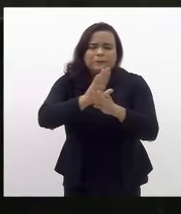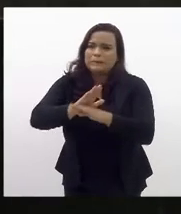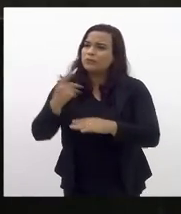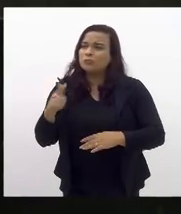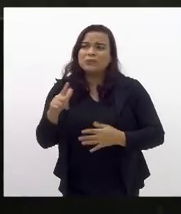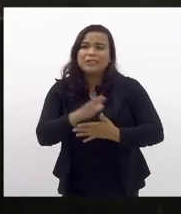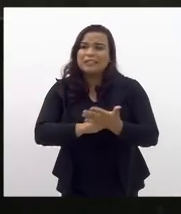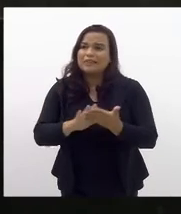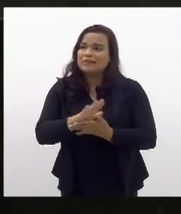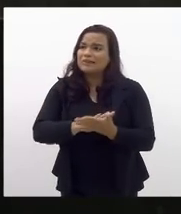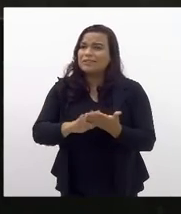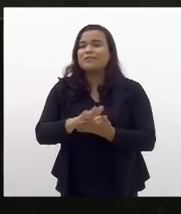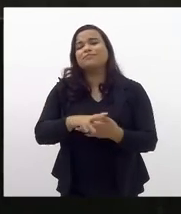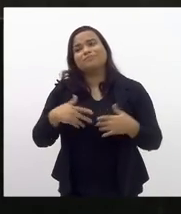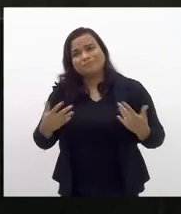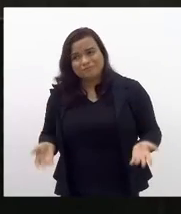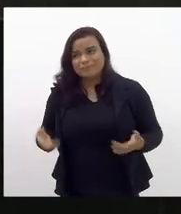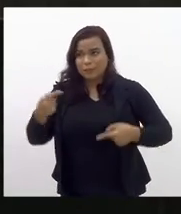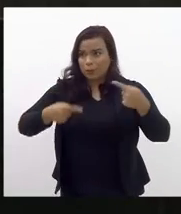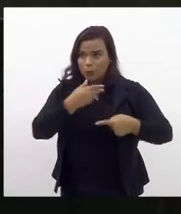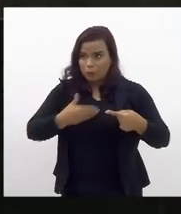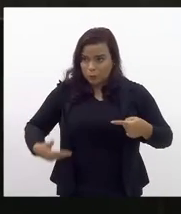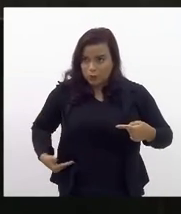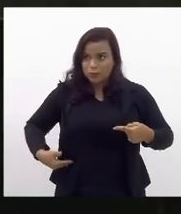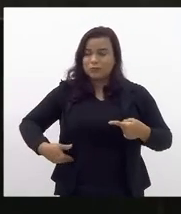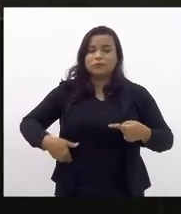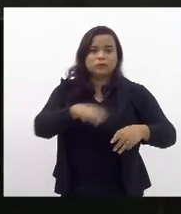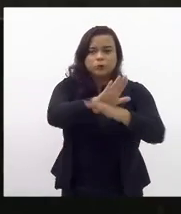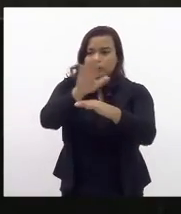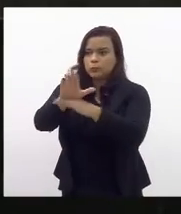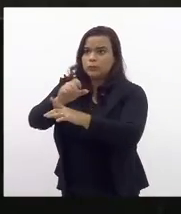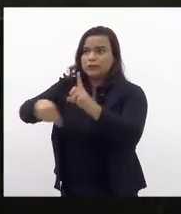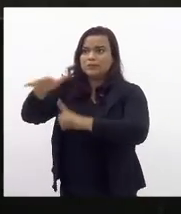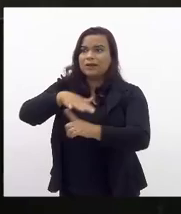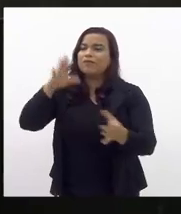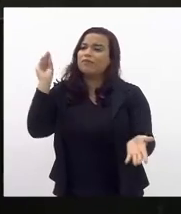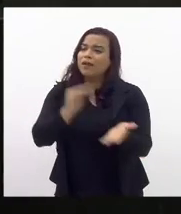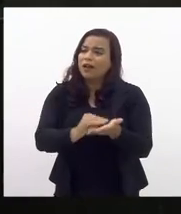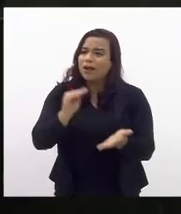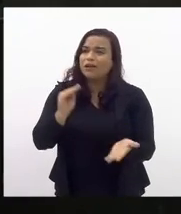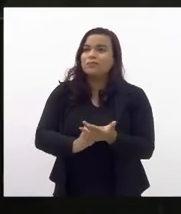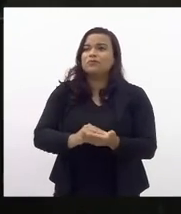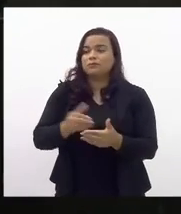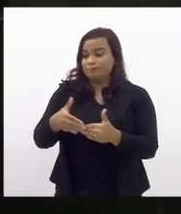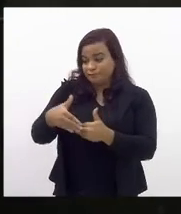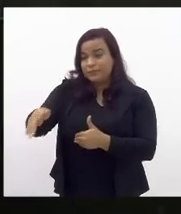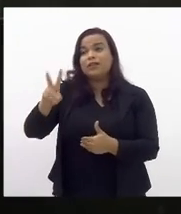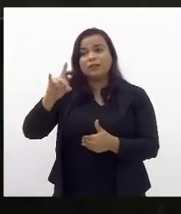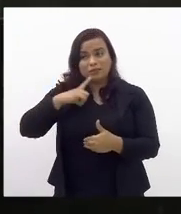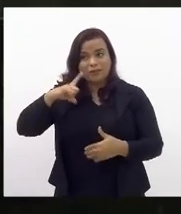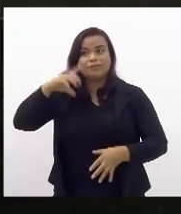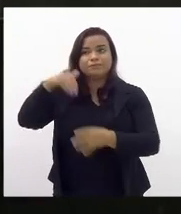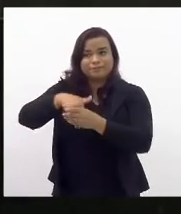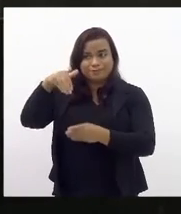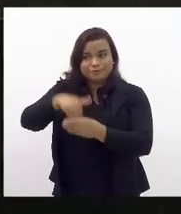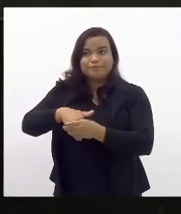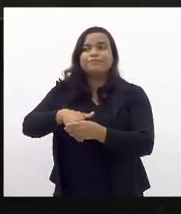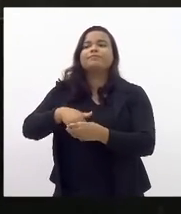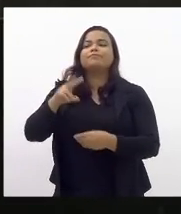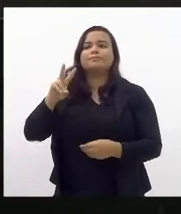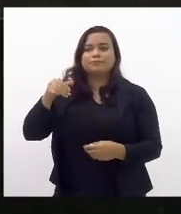às demandas da nossa sociedade. E, em cima disso, vamos ter eleições gerais, né? Principalmente,